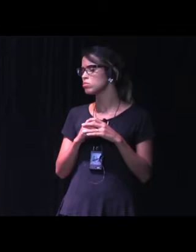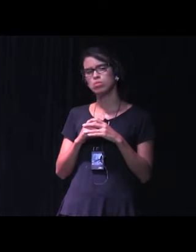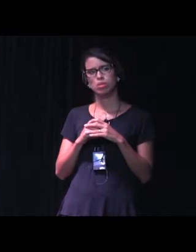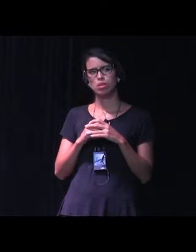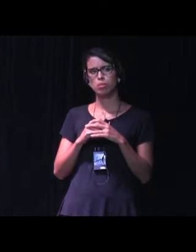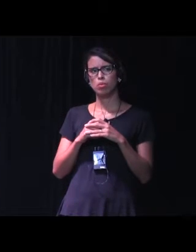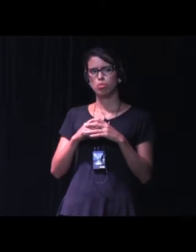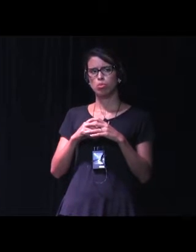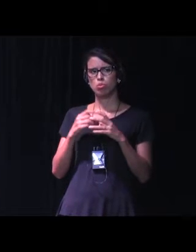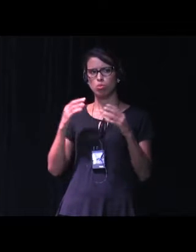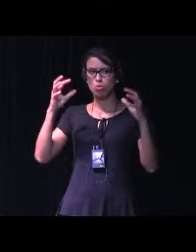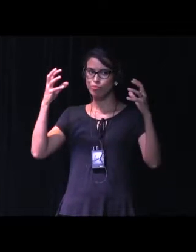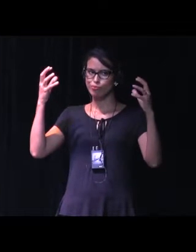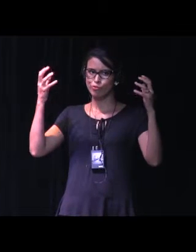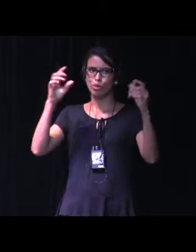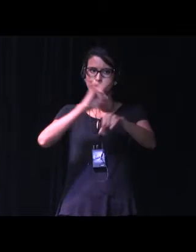a ducha,